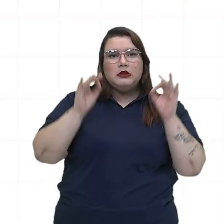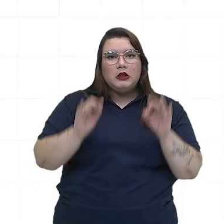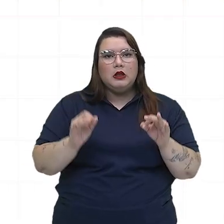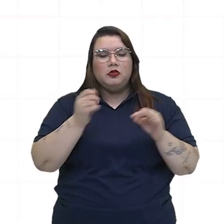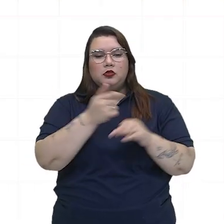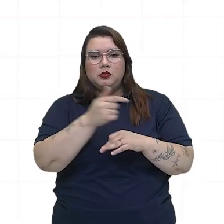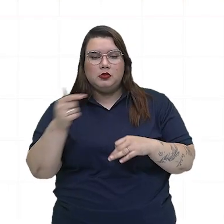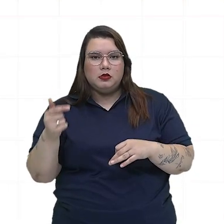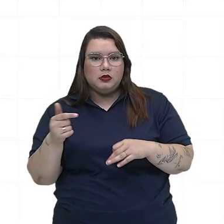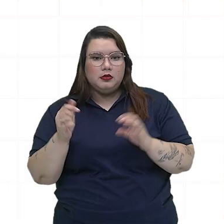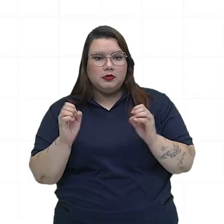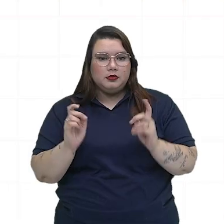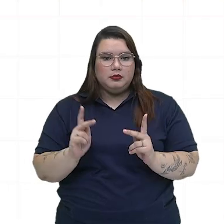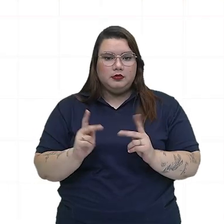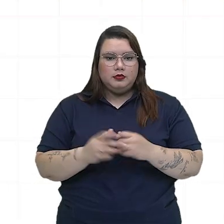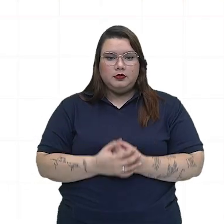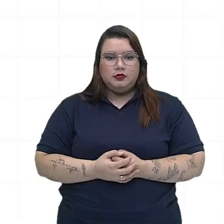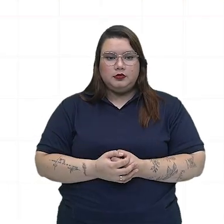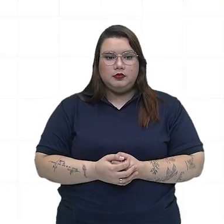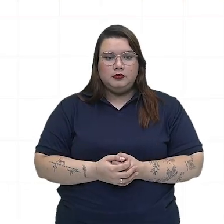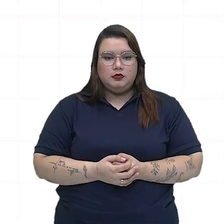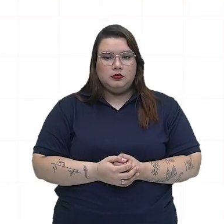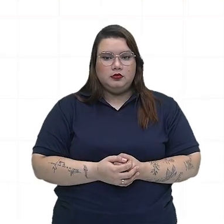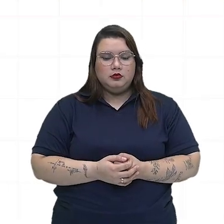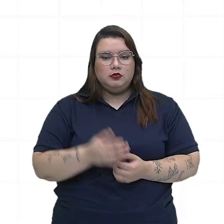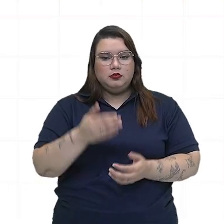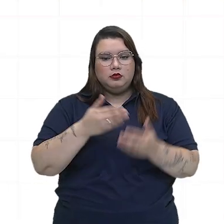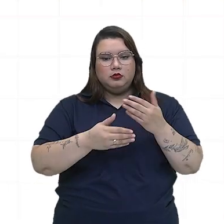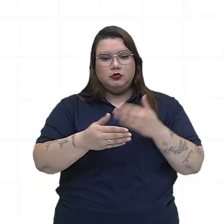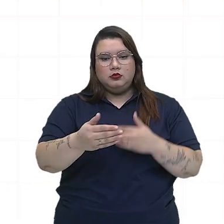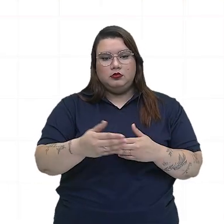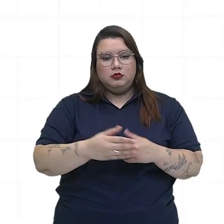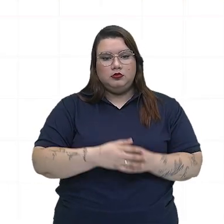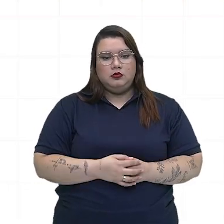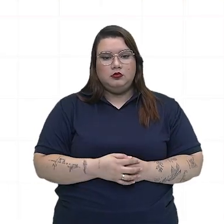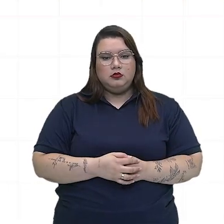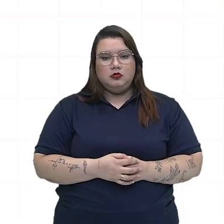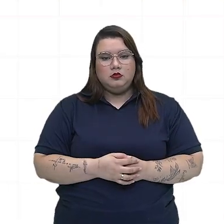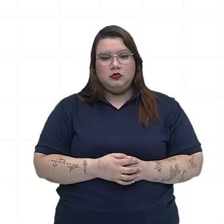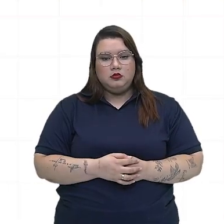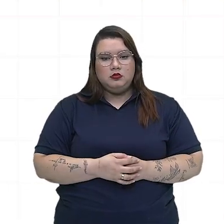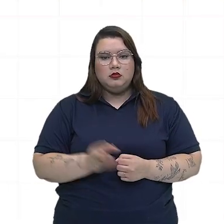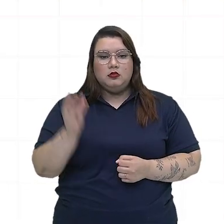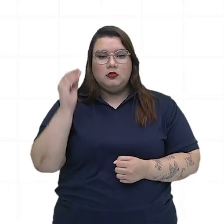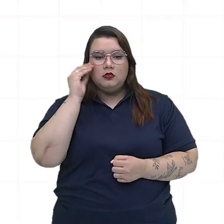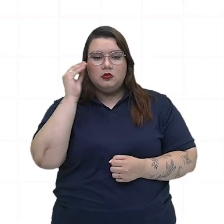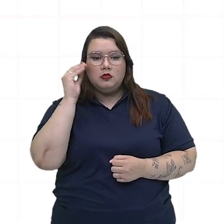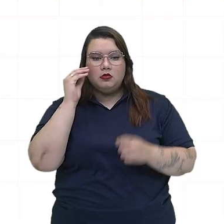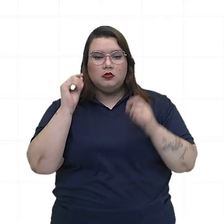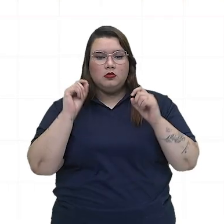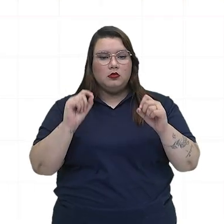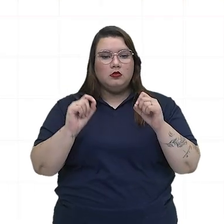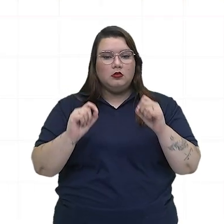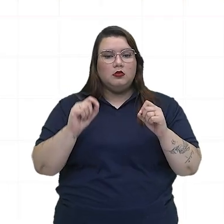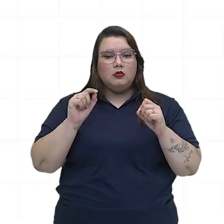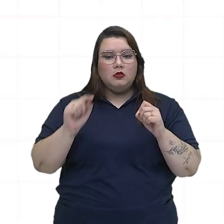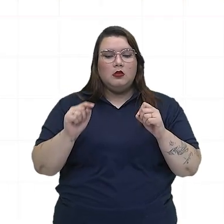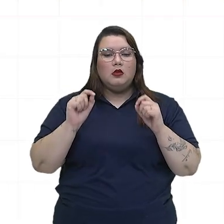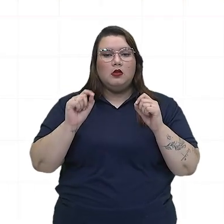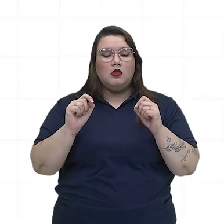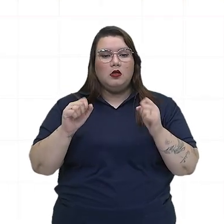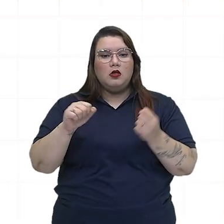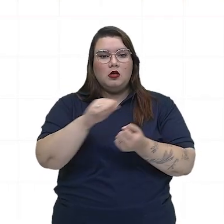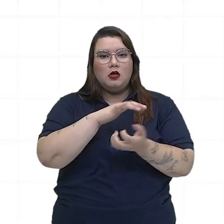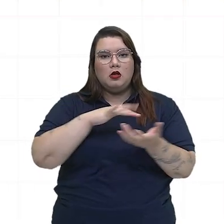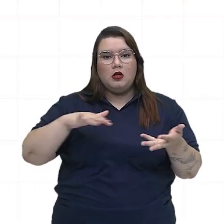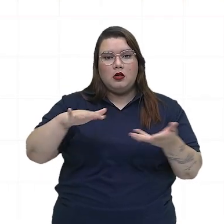e organizado. Vamos dar continuidade, verificando aí a nossa galáxia, a galáxia